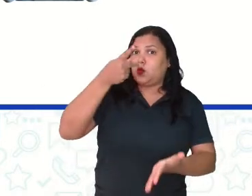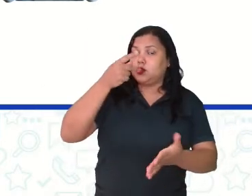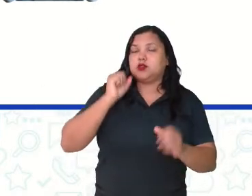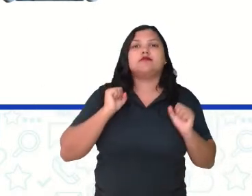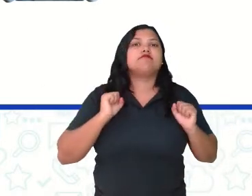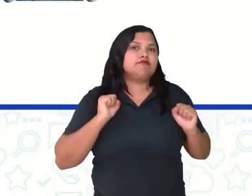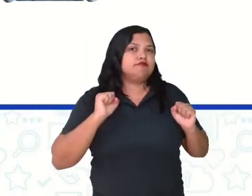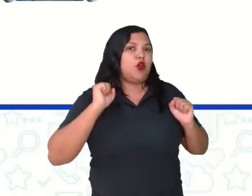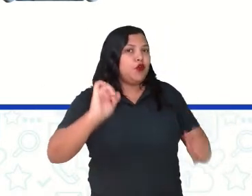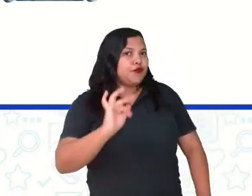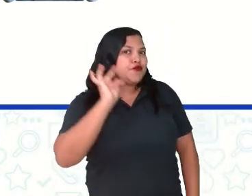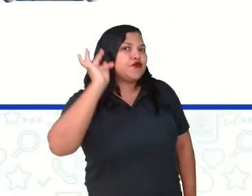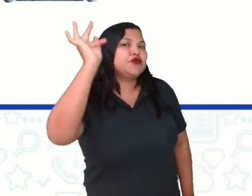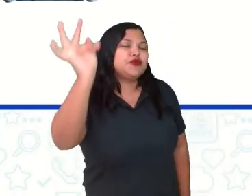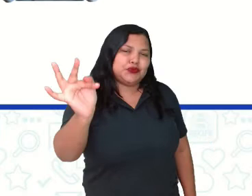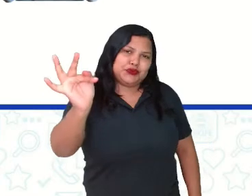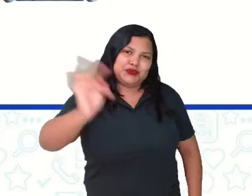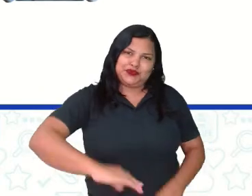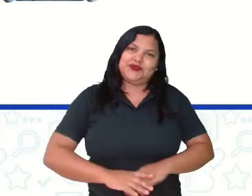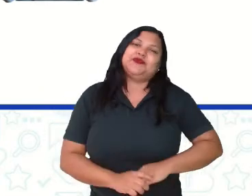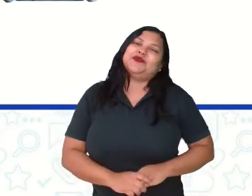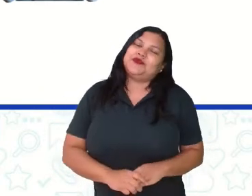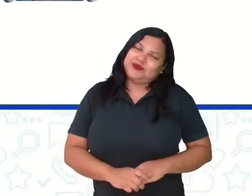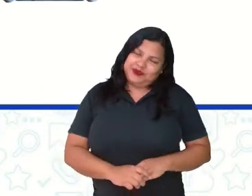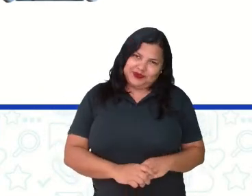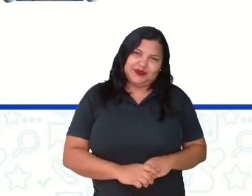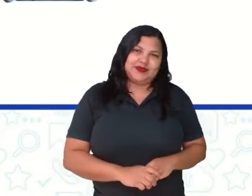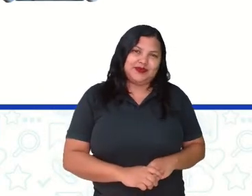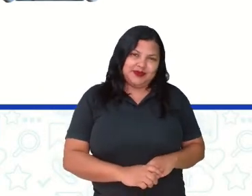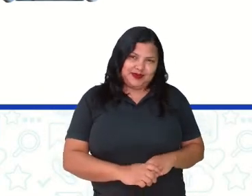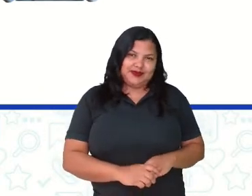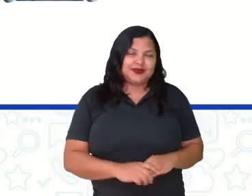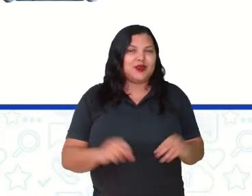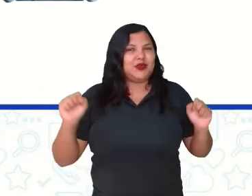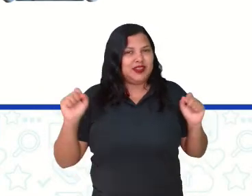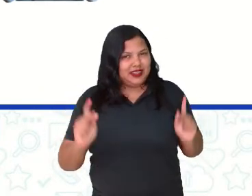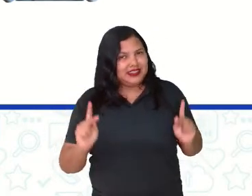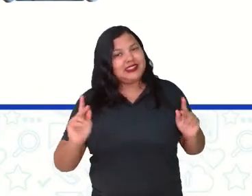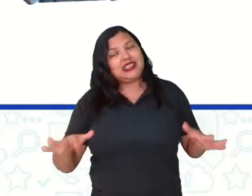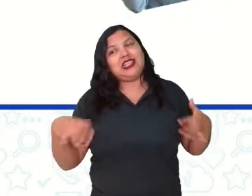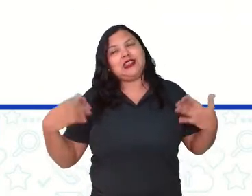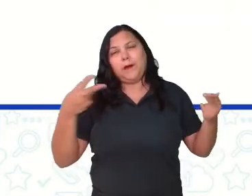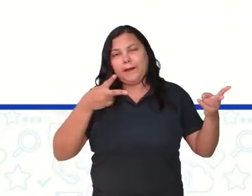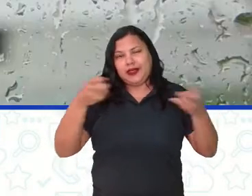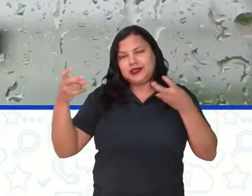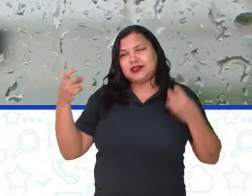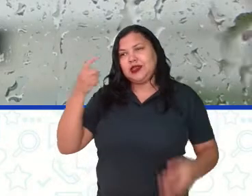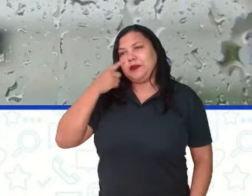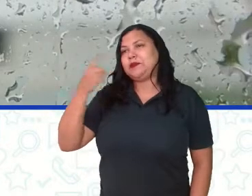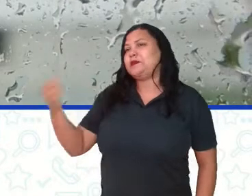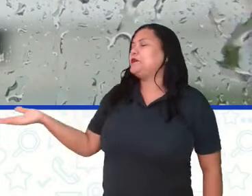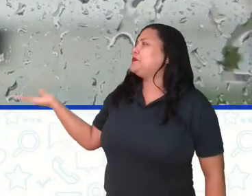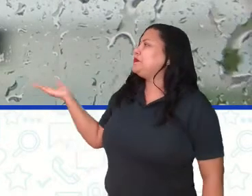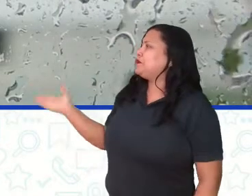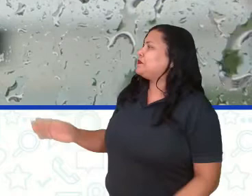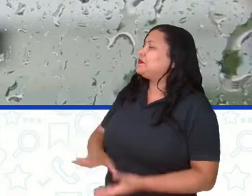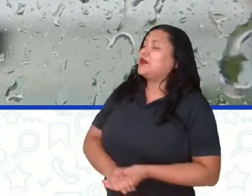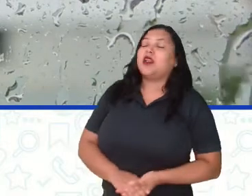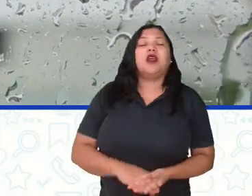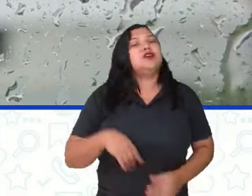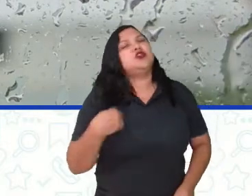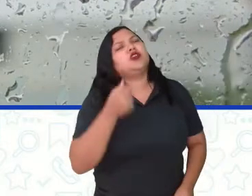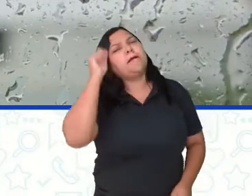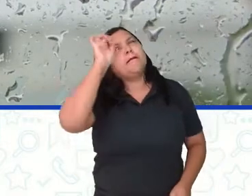seja, o que é provável ou não de acontecer, tá certo? Então vejamos aqui o seguinte, como a gente está tentando